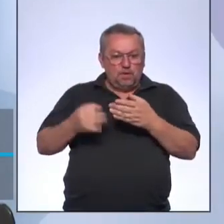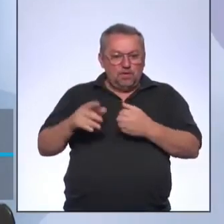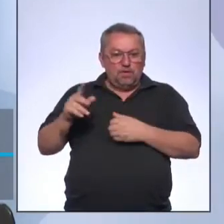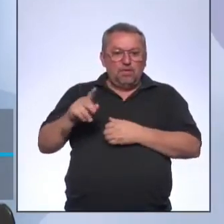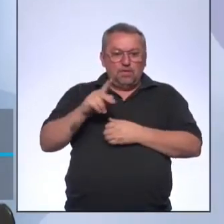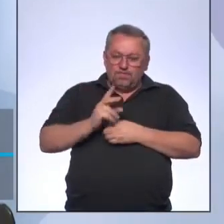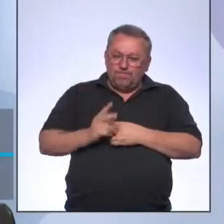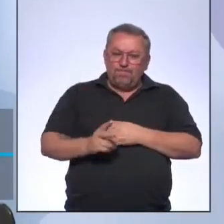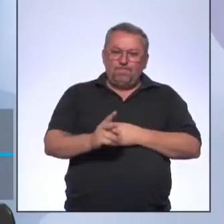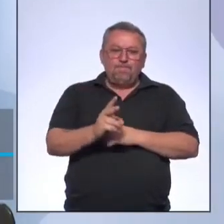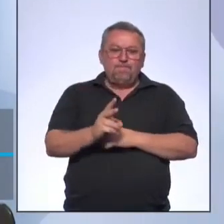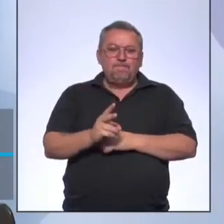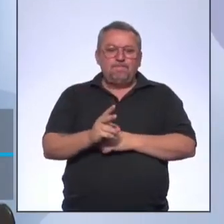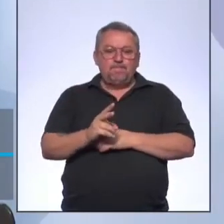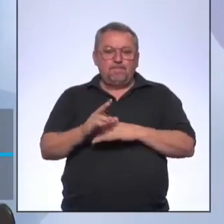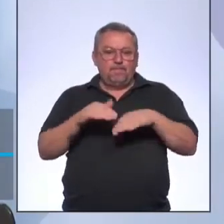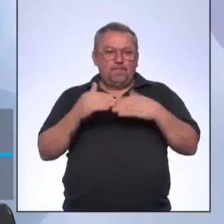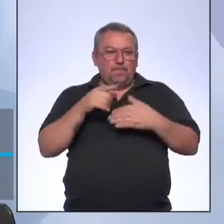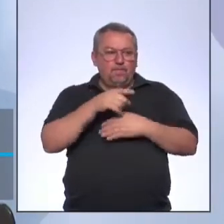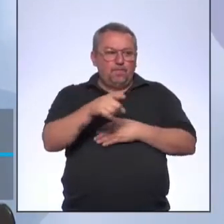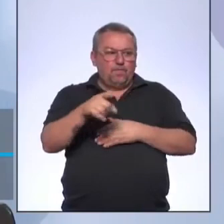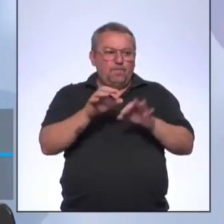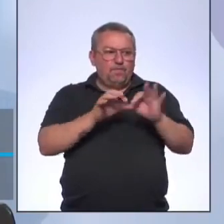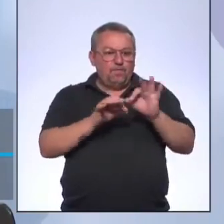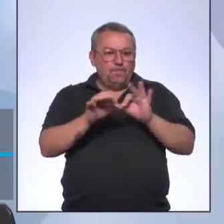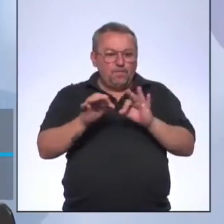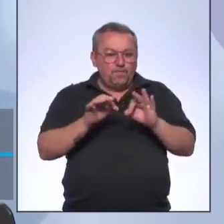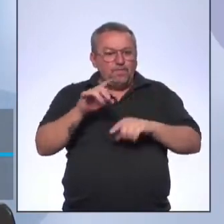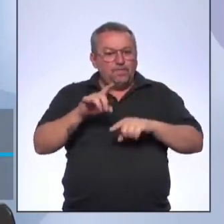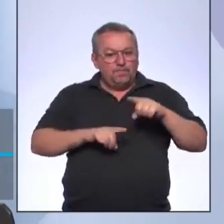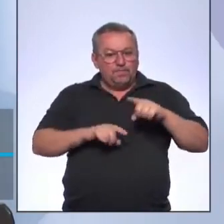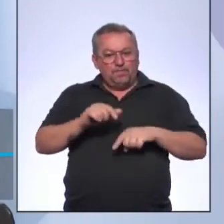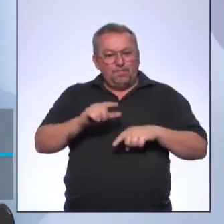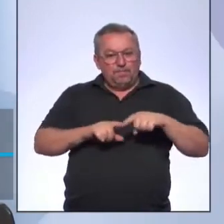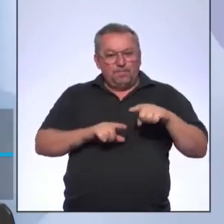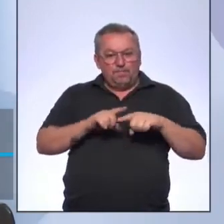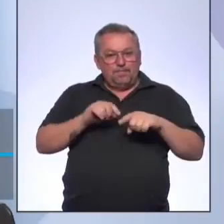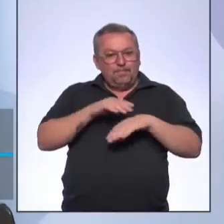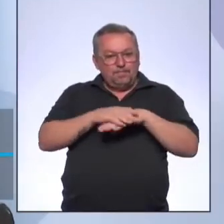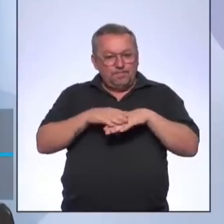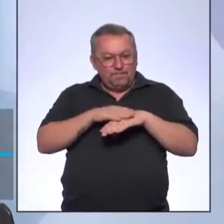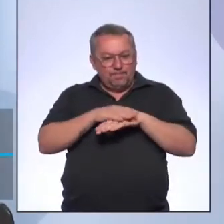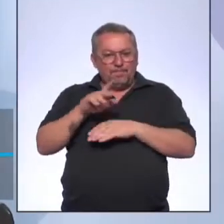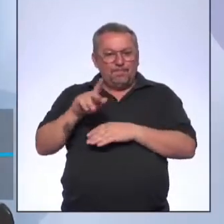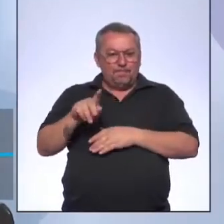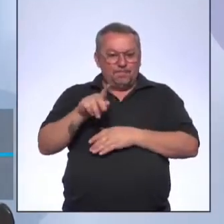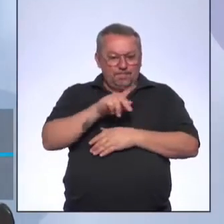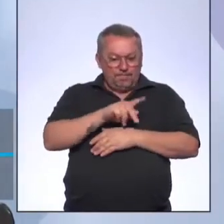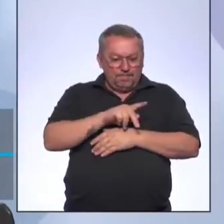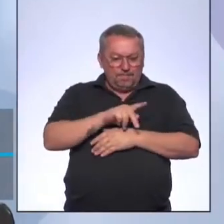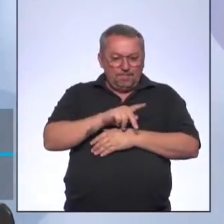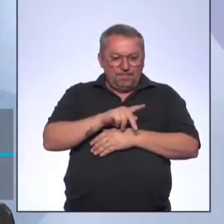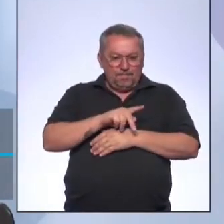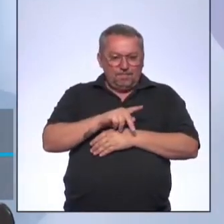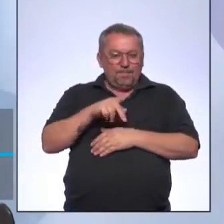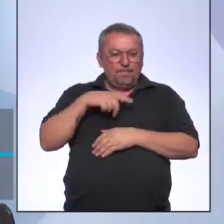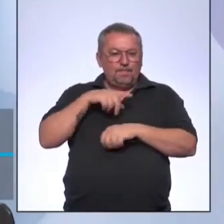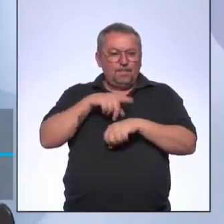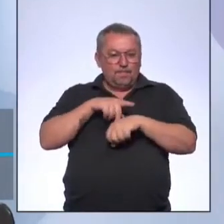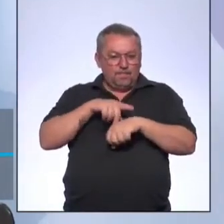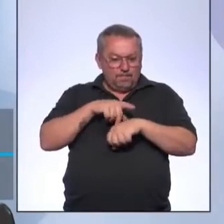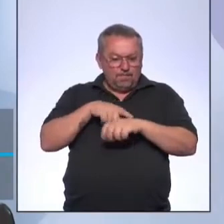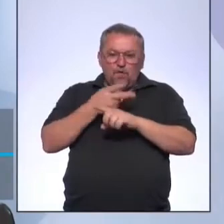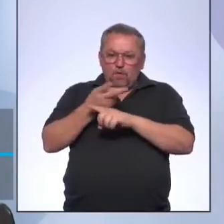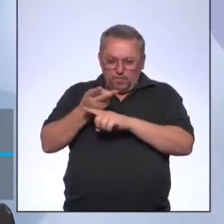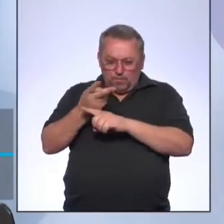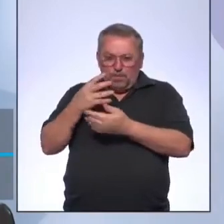vai dar continuidade. Enquanto você vai organizar o seu material, eu vou conversar com os professores, né, para dar um tempo aí de você ir buscar a